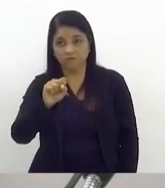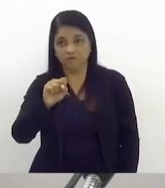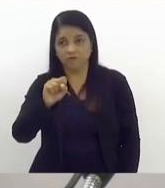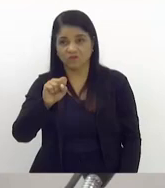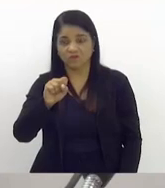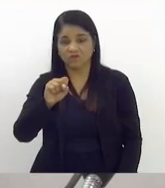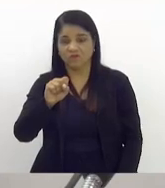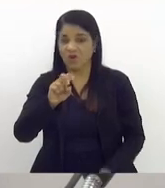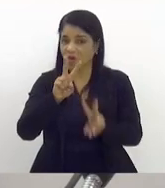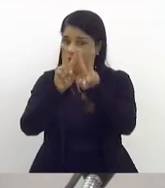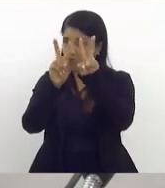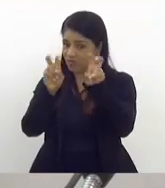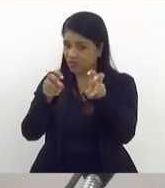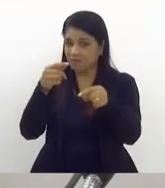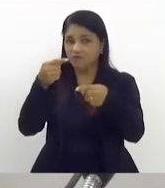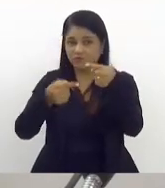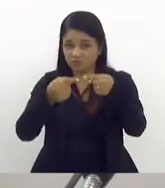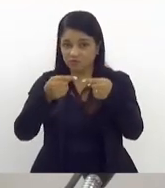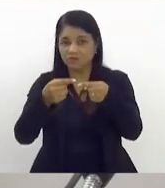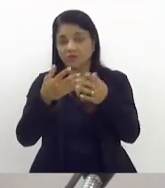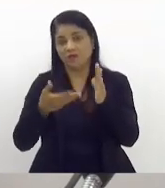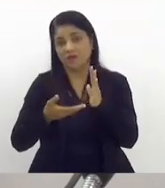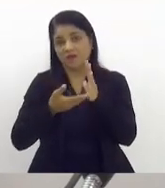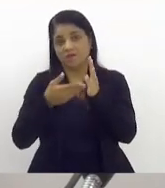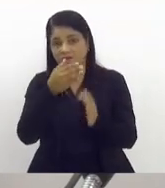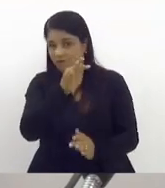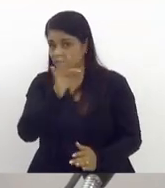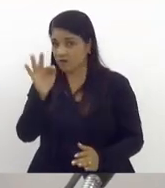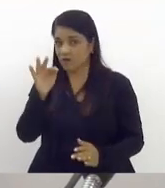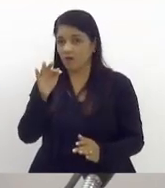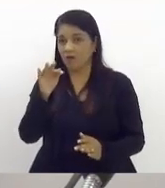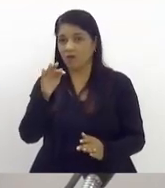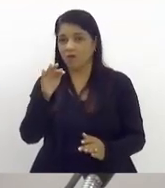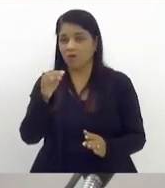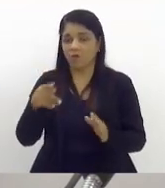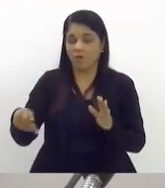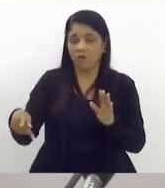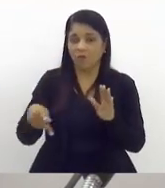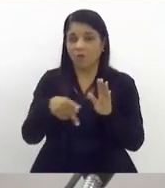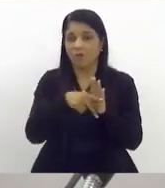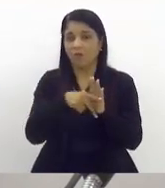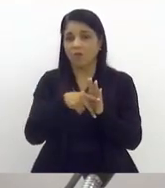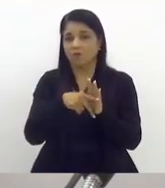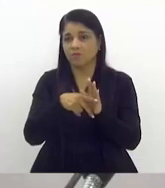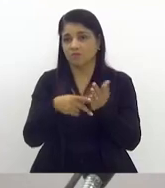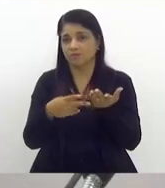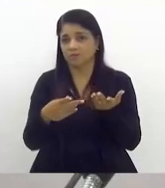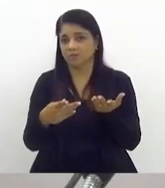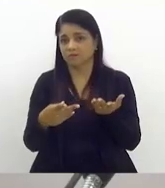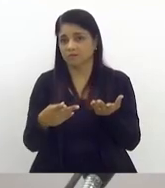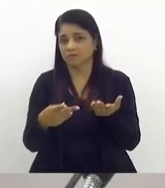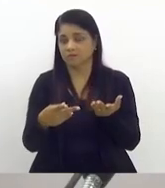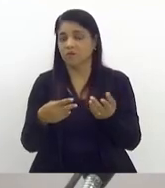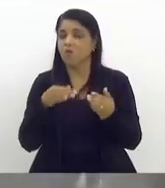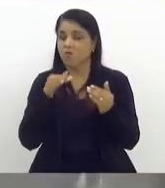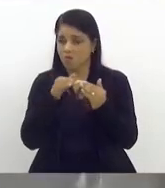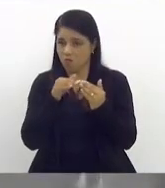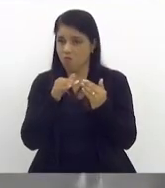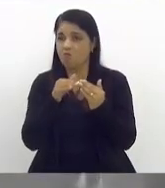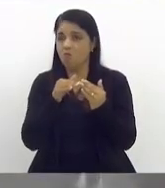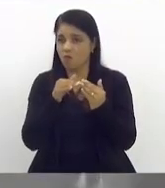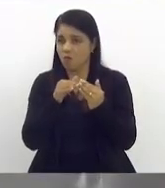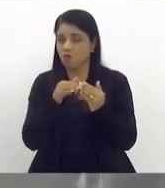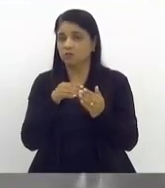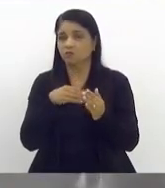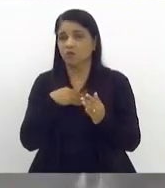que ainda tem discussão na Câmara Federal, envolvendo o próprio deputado Washington Reis. A gente não deveria legislar sobre isso. Eu concordo com Vossa Excelência. Então, eu